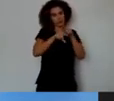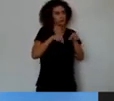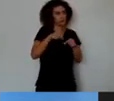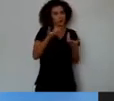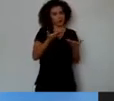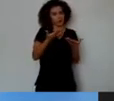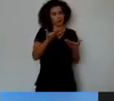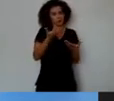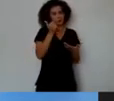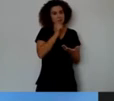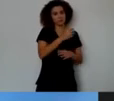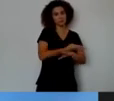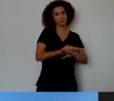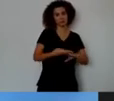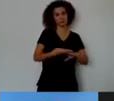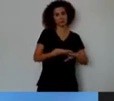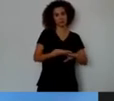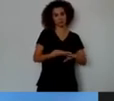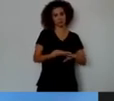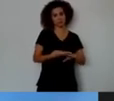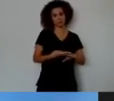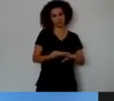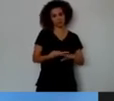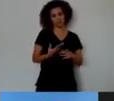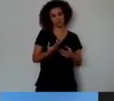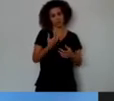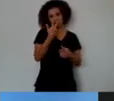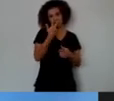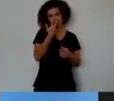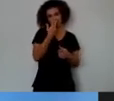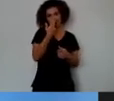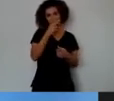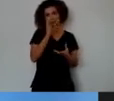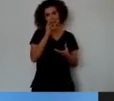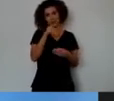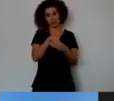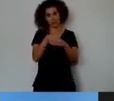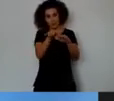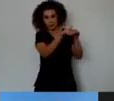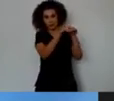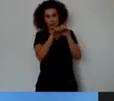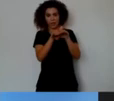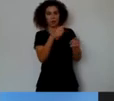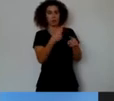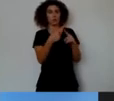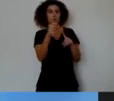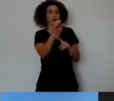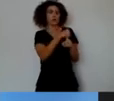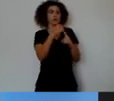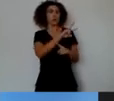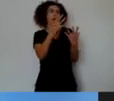para conquistar uma mulher branca, que é o que está dentro do padrão, é o que é bonito para a sociedade. E também tem muito essa